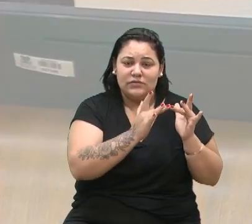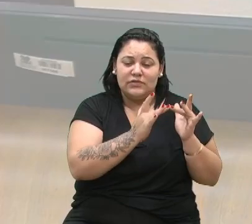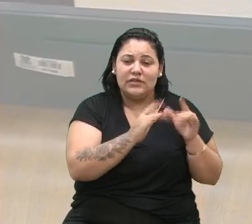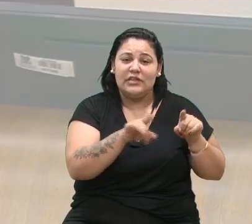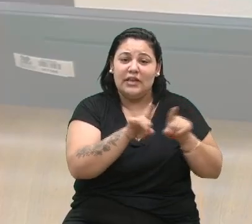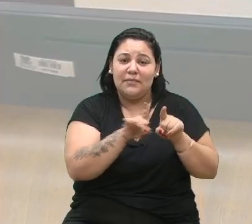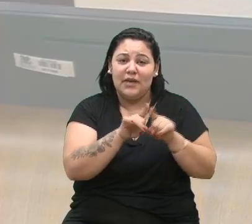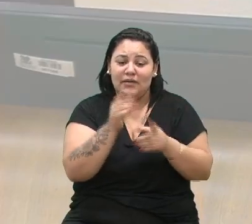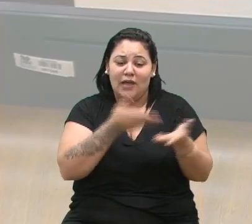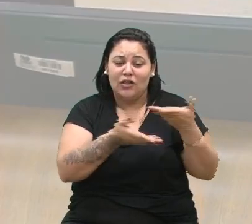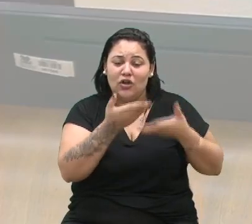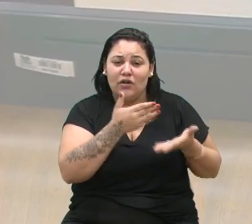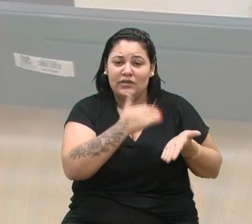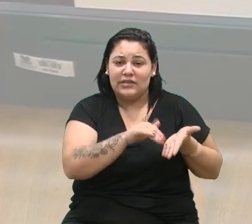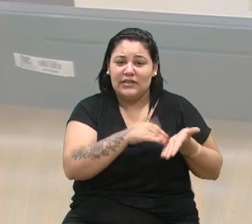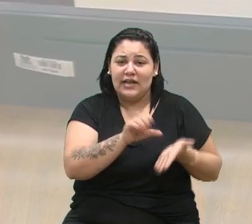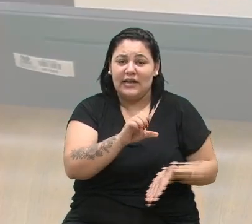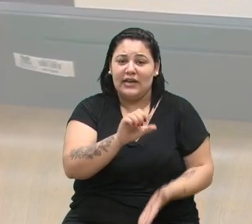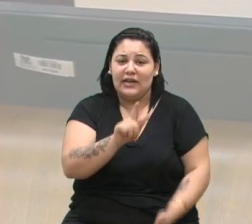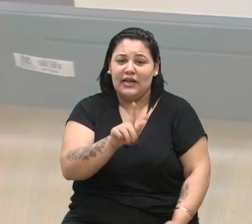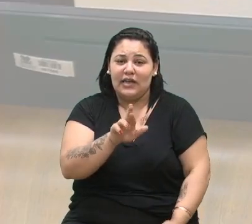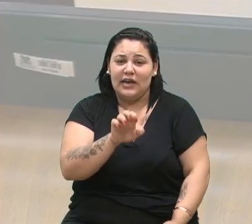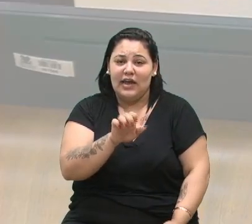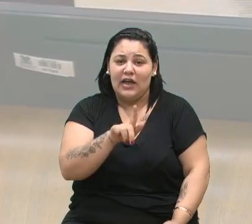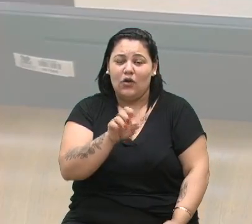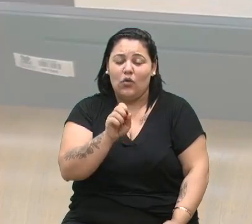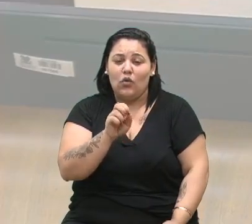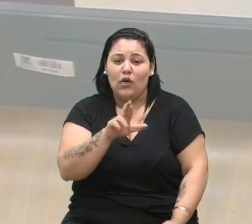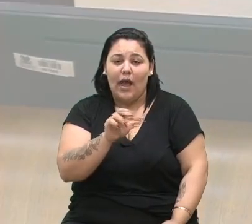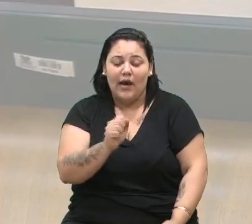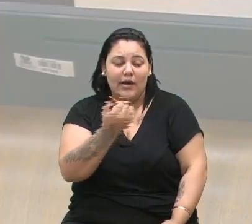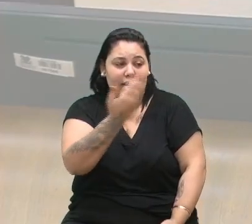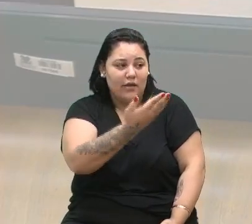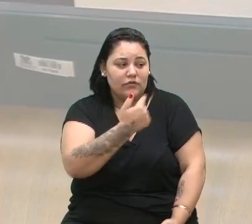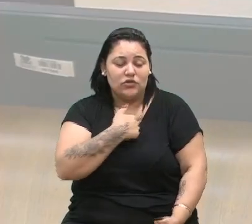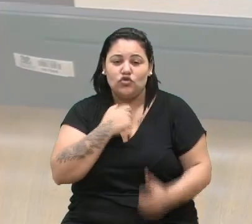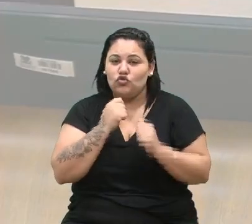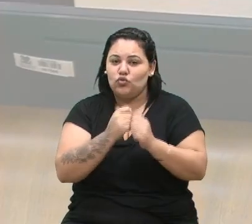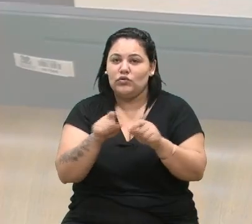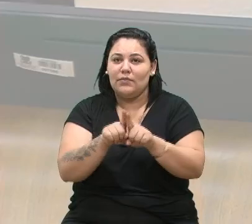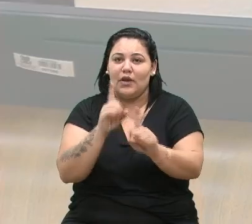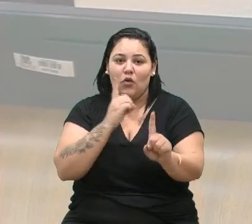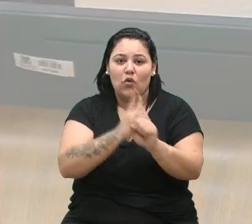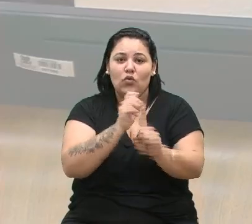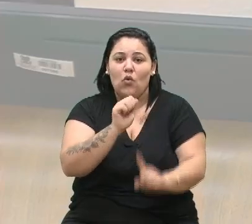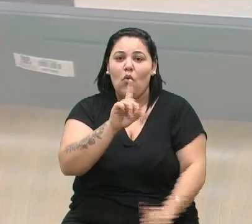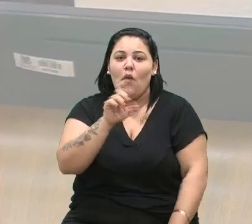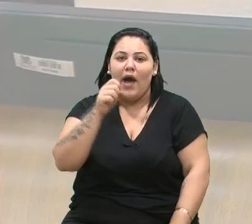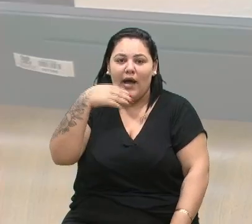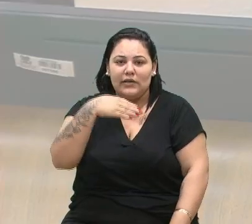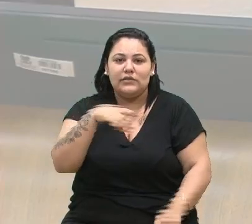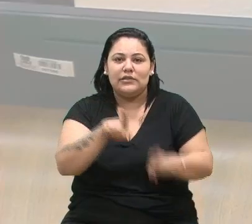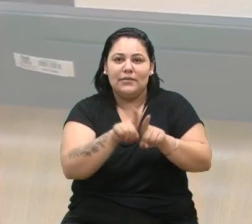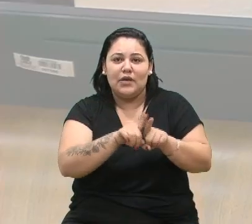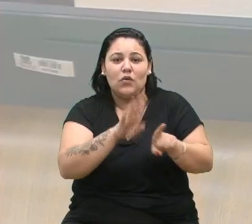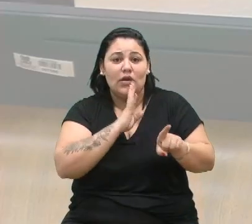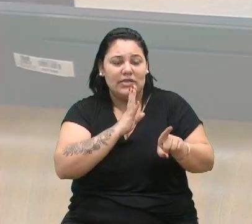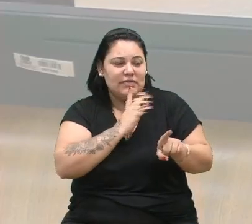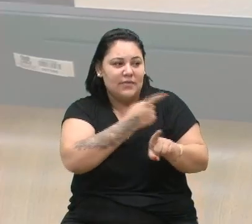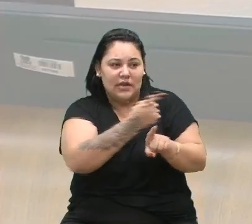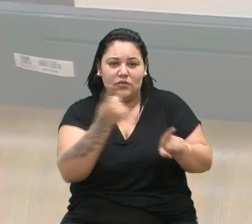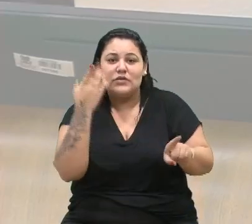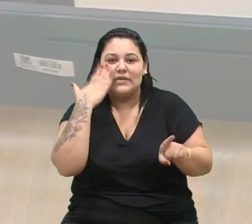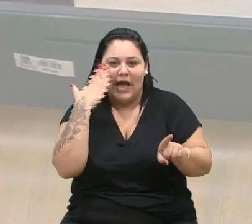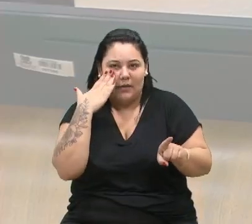da casa aqui, né? O senhor e eu sempre juntos nesses encontros com o Adam, que sempre esteve conosco até pelo know-how e a experiência que ele tem também